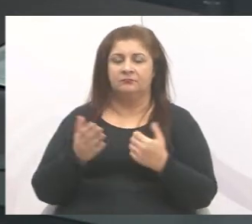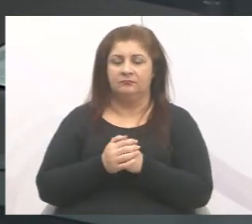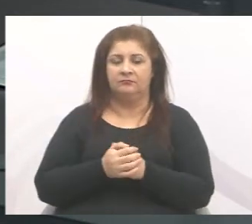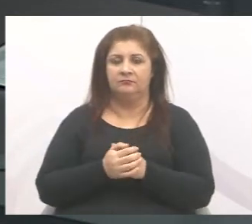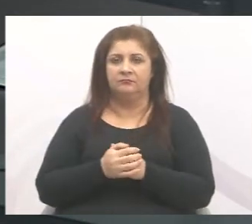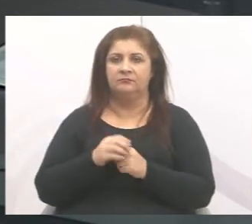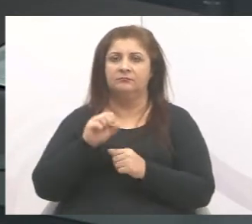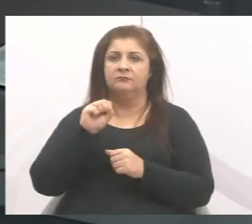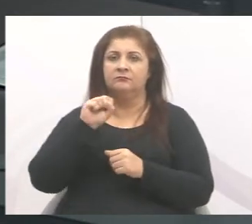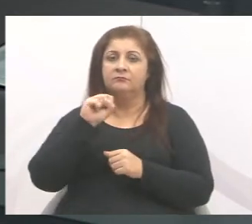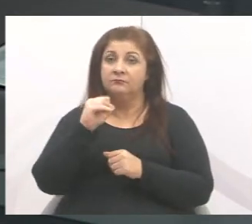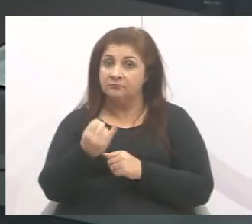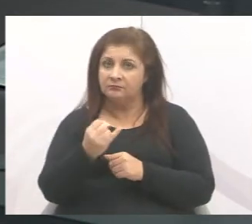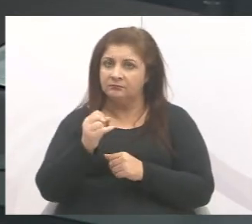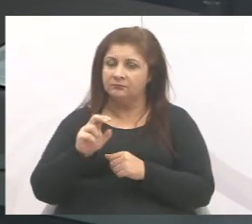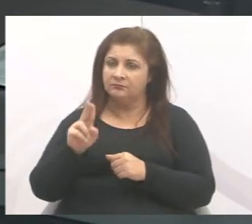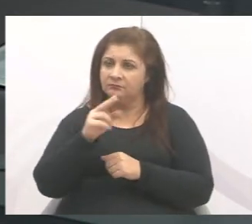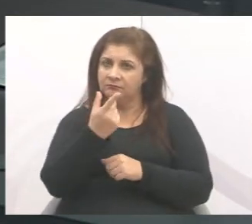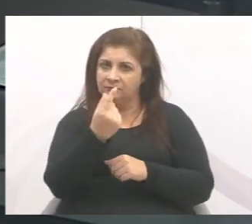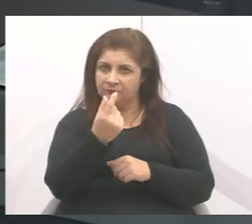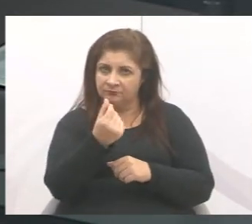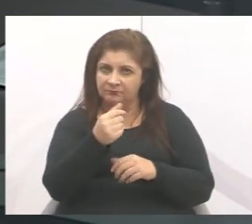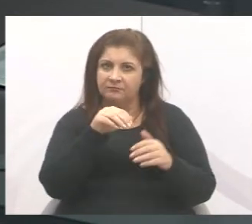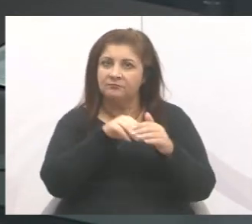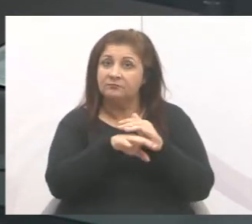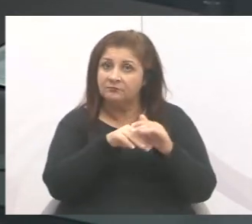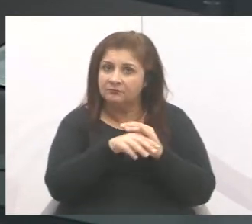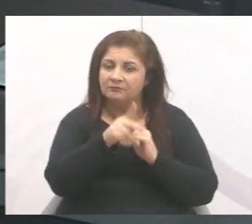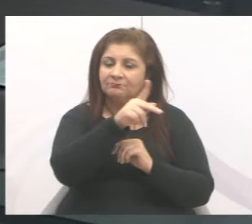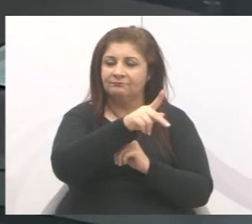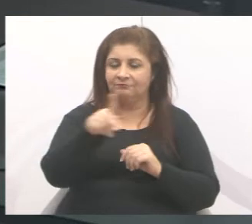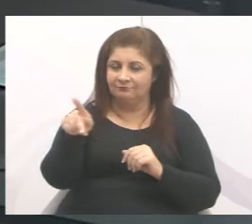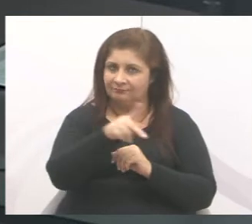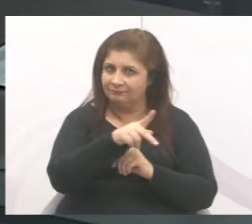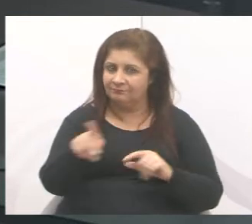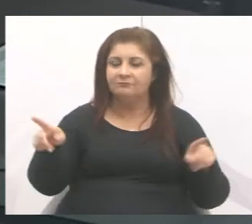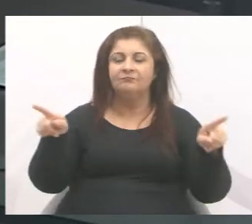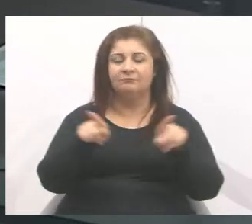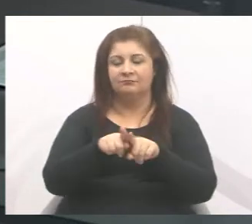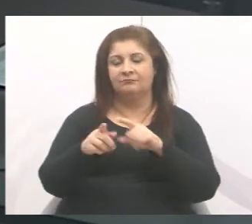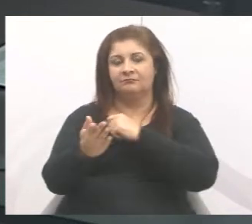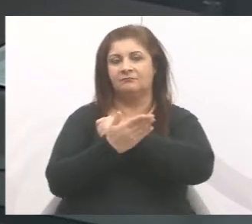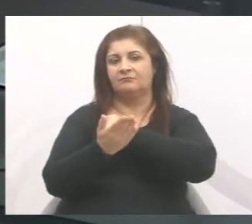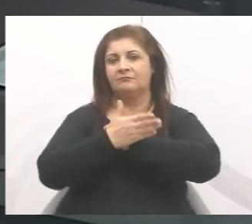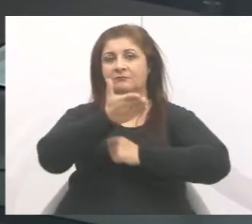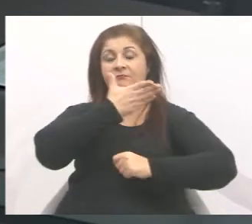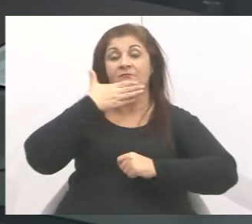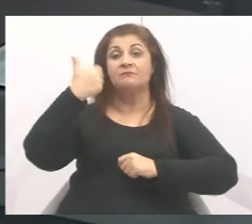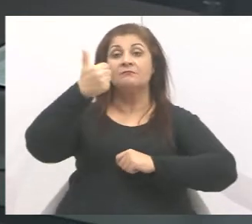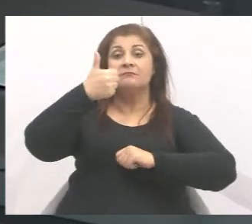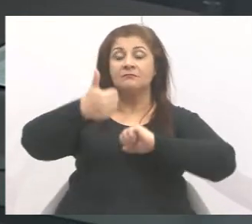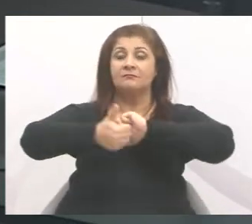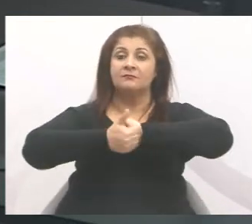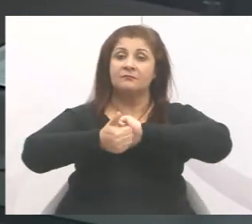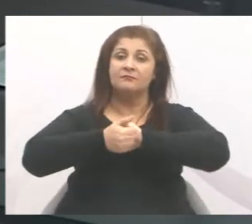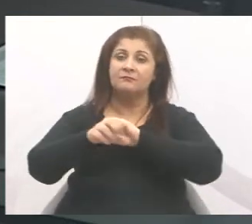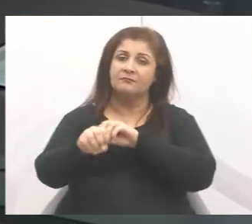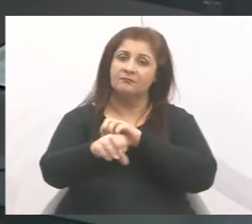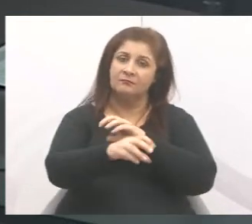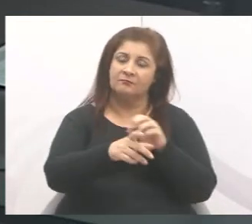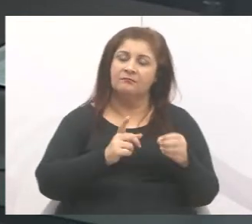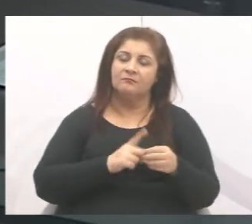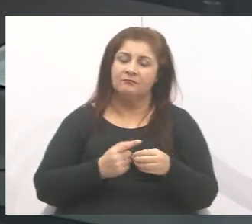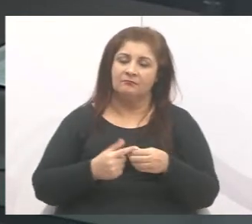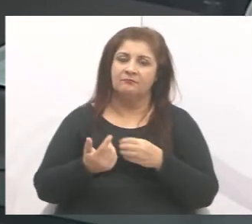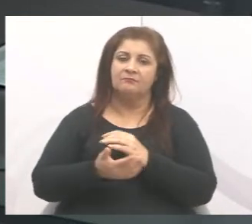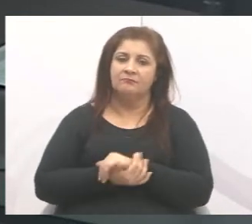recurso aplicado no material humano, no professor, também vai ajudar a gente a melhorar a qualidade do ensino no